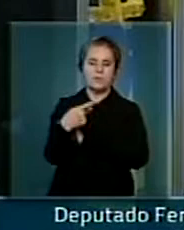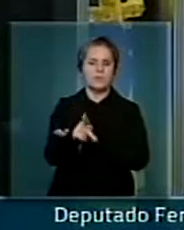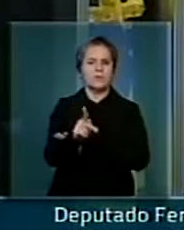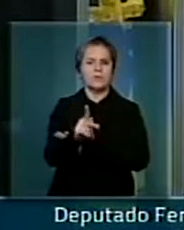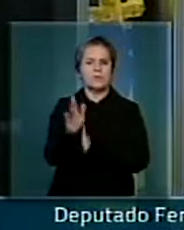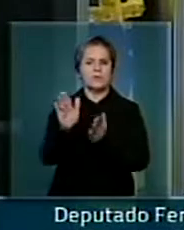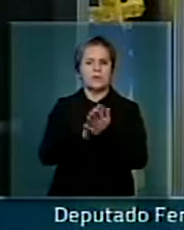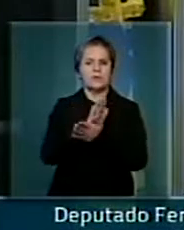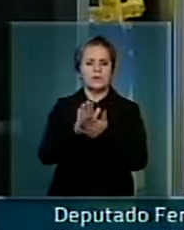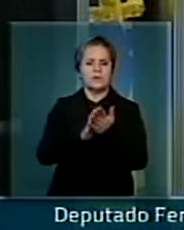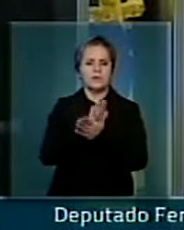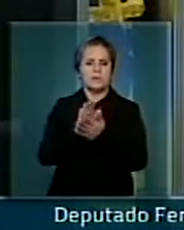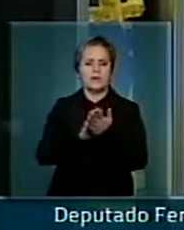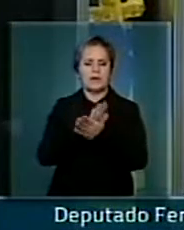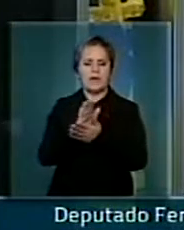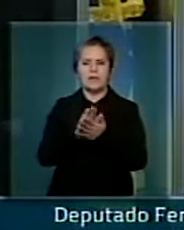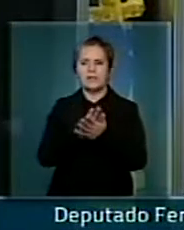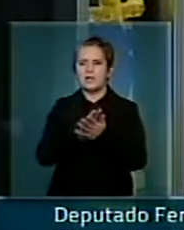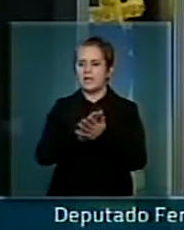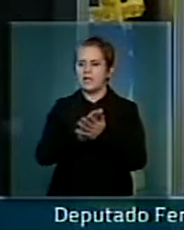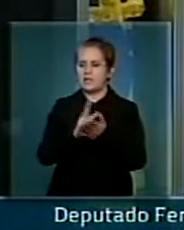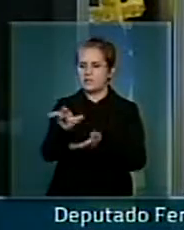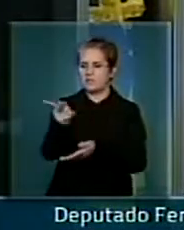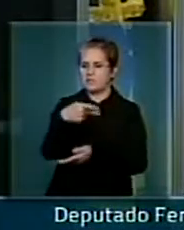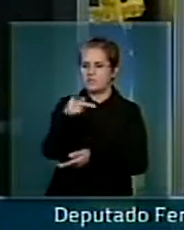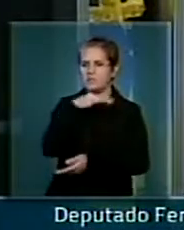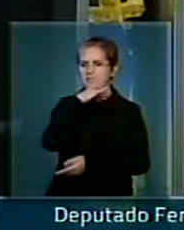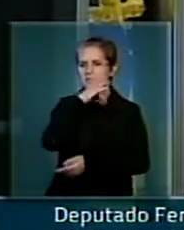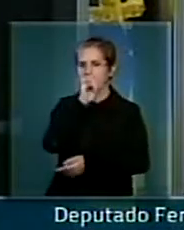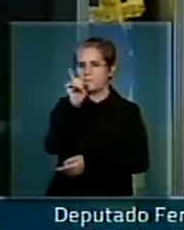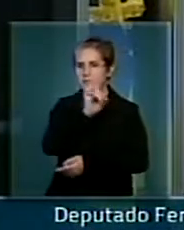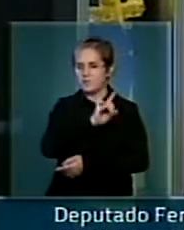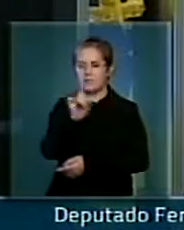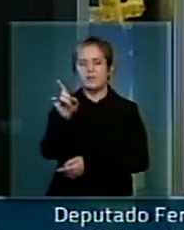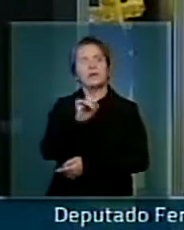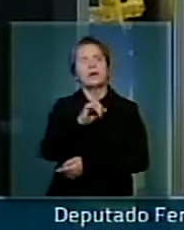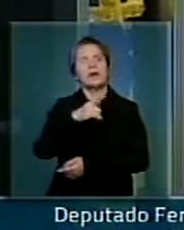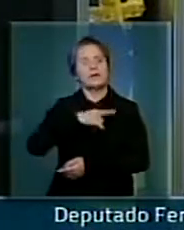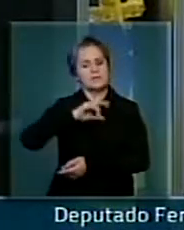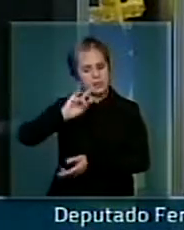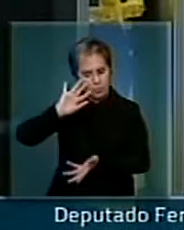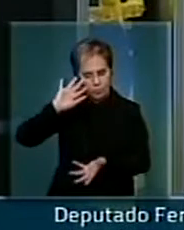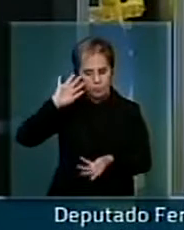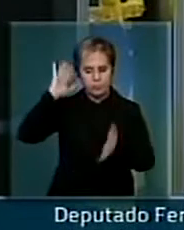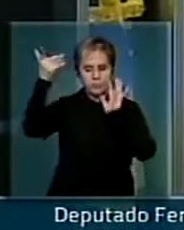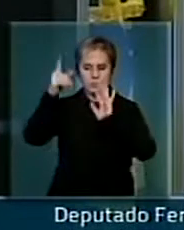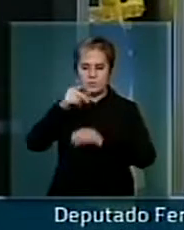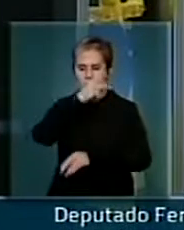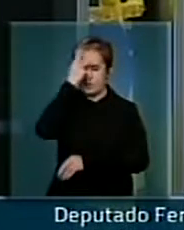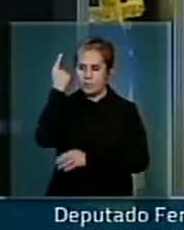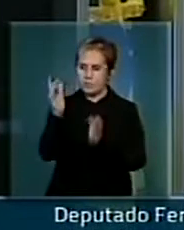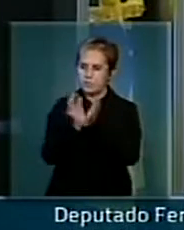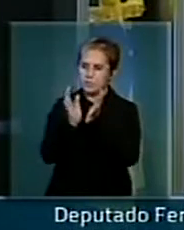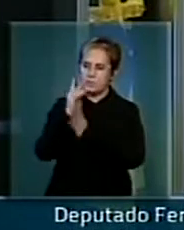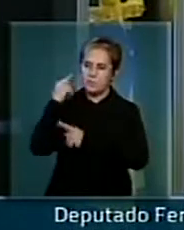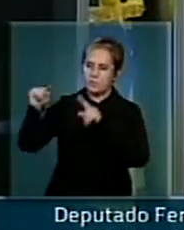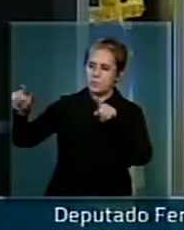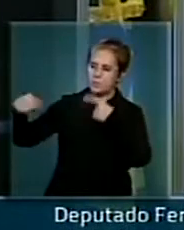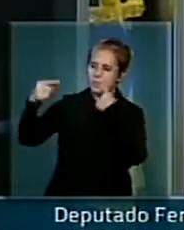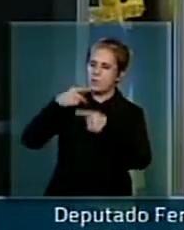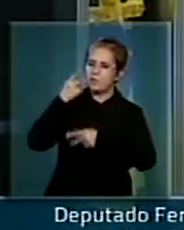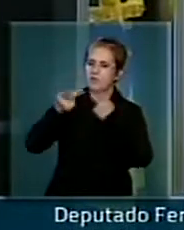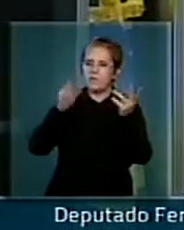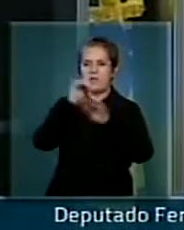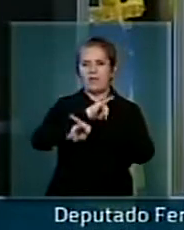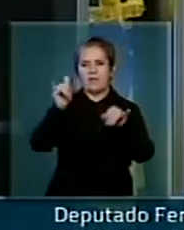de pífio nem de voo de galinha. É ao contrário, um dos nossos adversários políticos gosta de propagandear